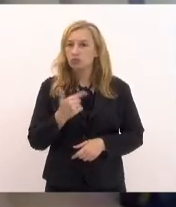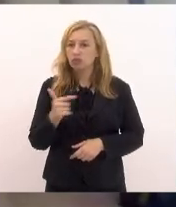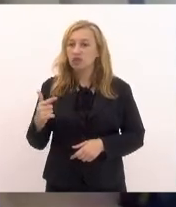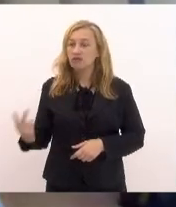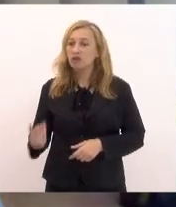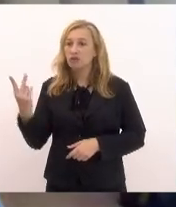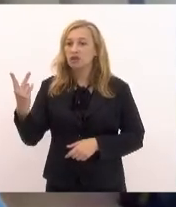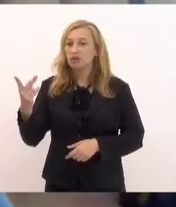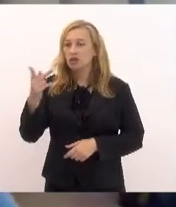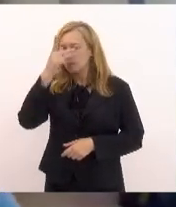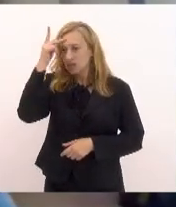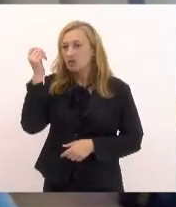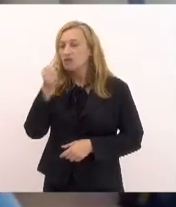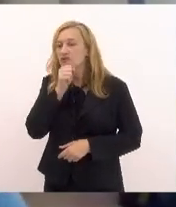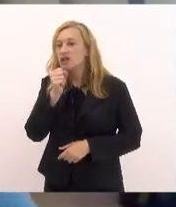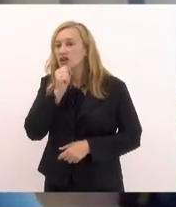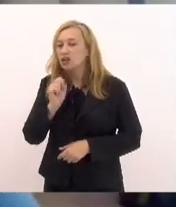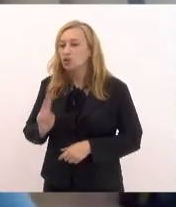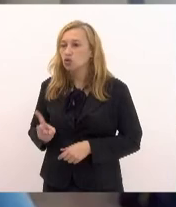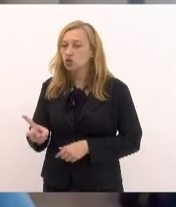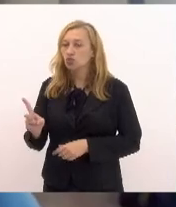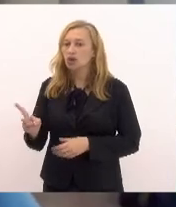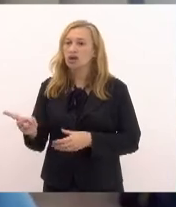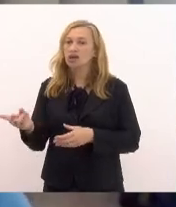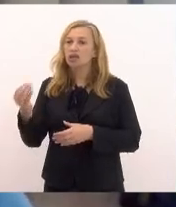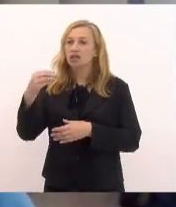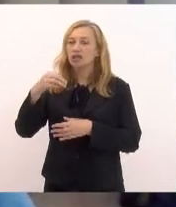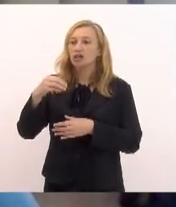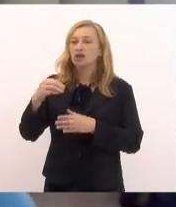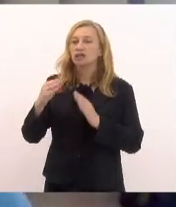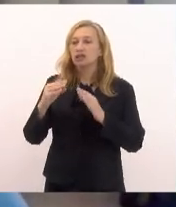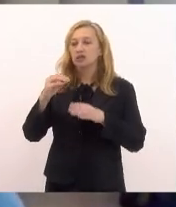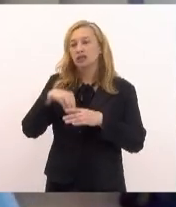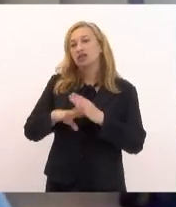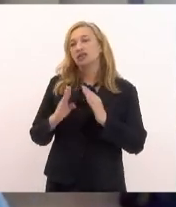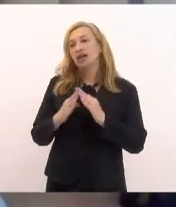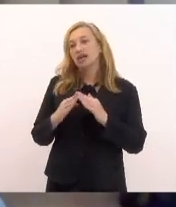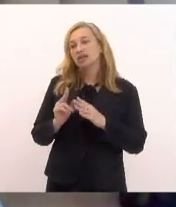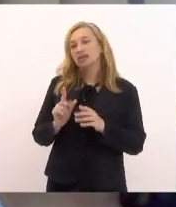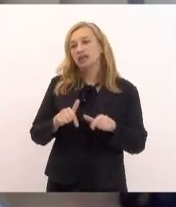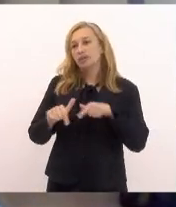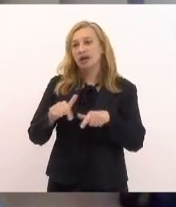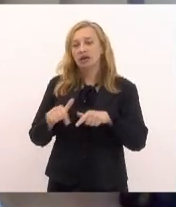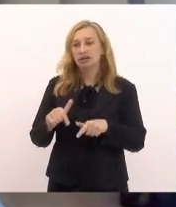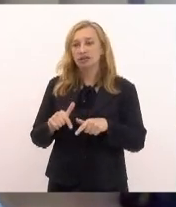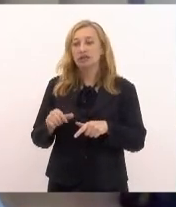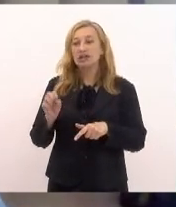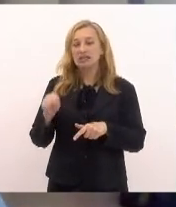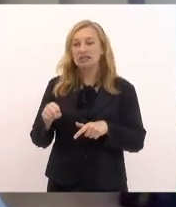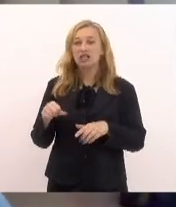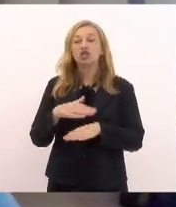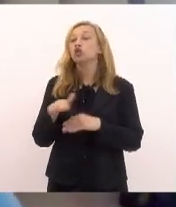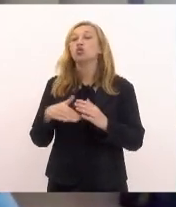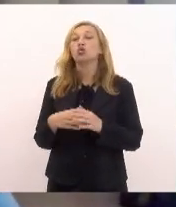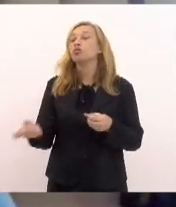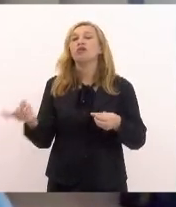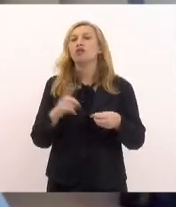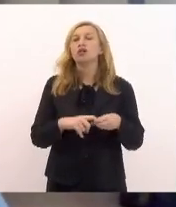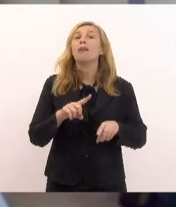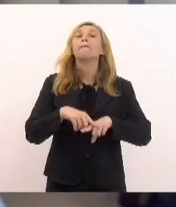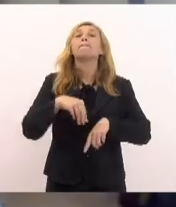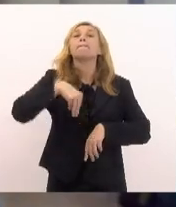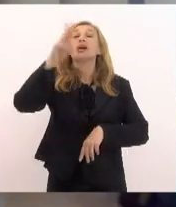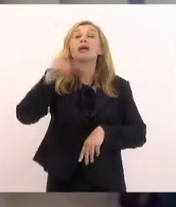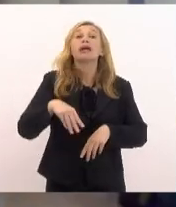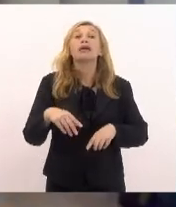para preferencialmente continuar trabalhando em situação remota. Então, tem colocado pessoas idosas para voltar, quando a gente sabe que quem está morrendo